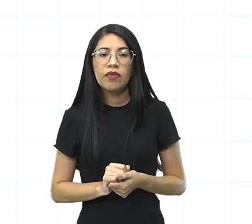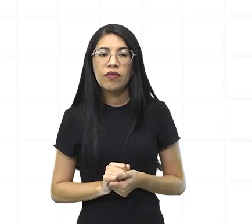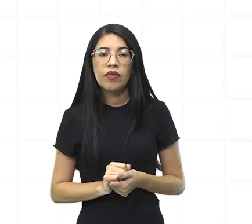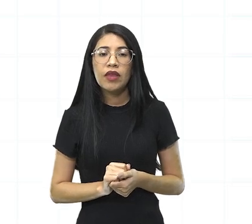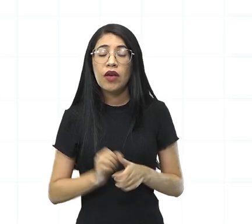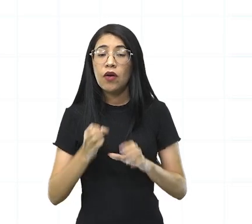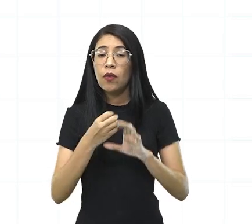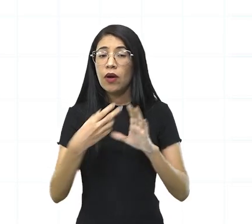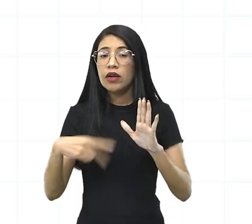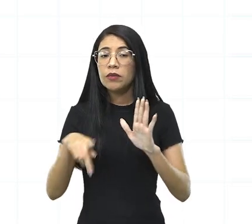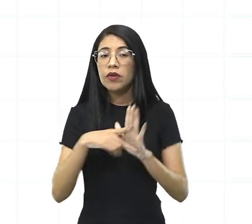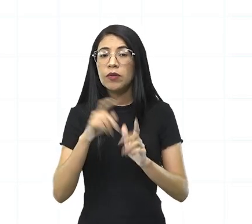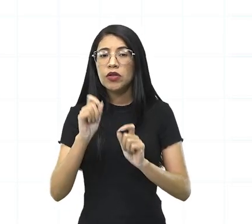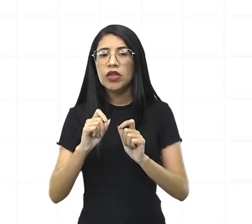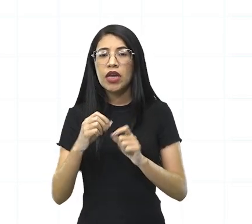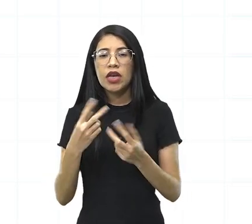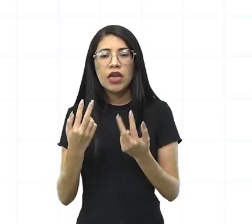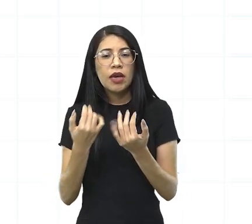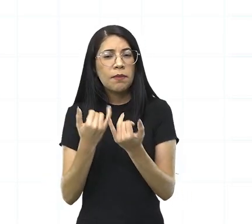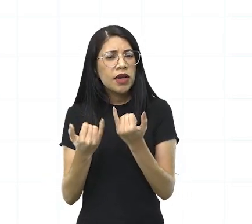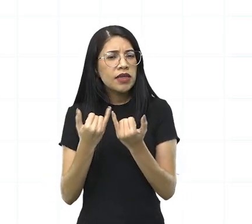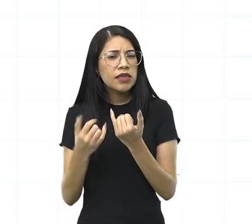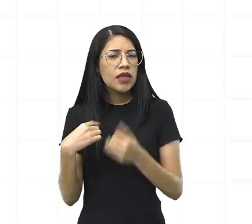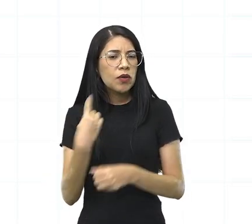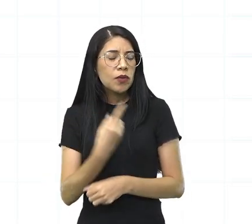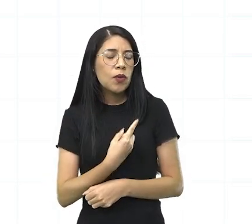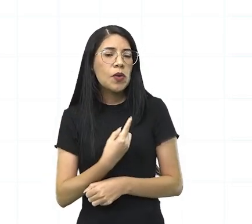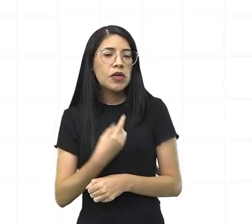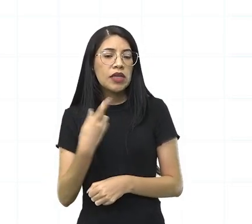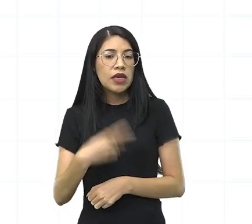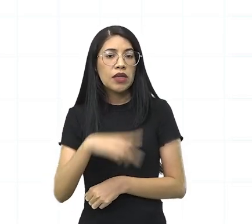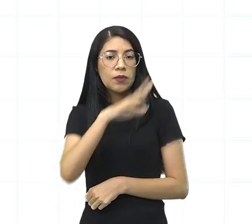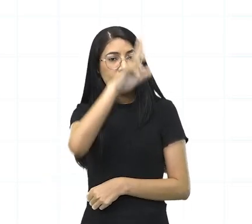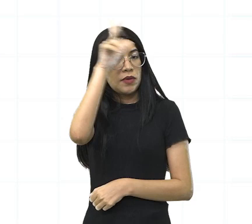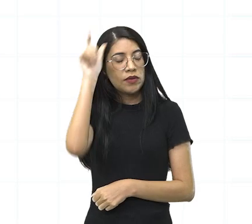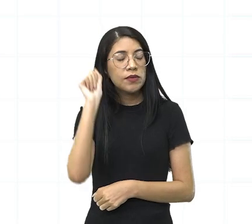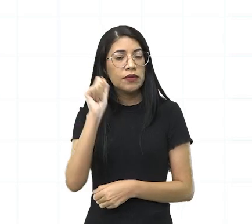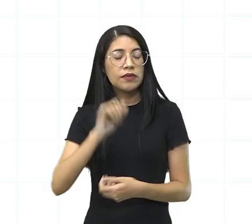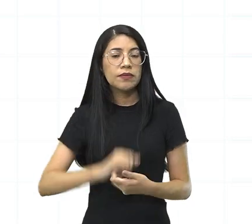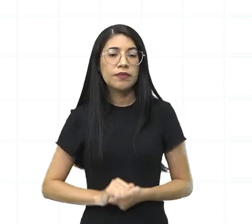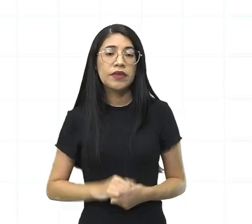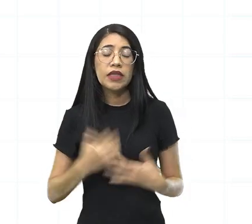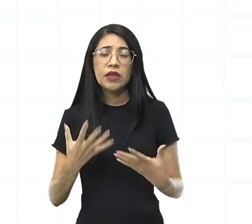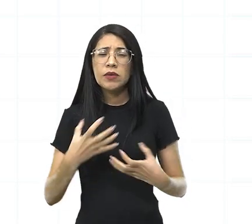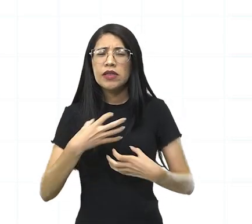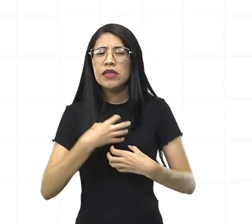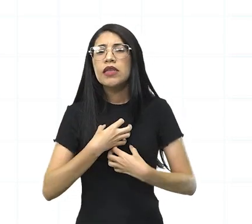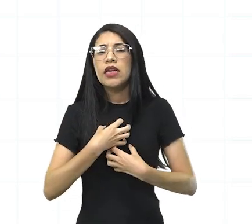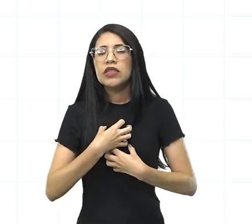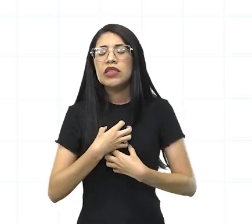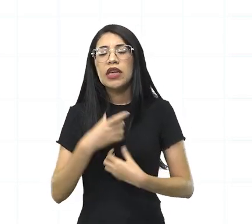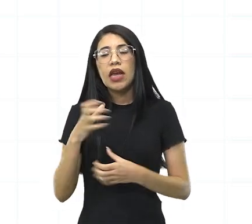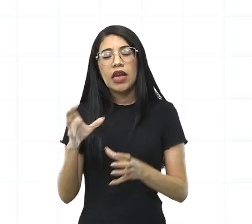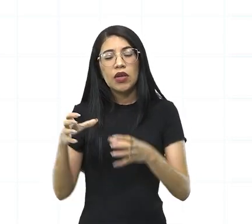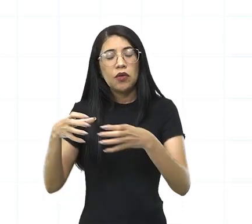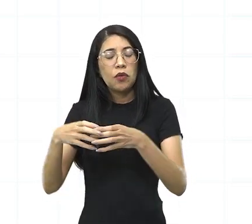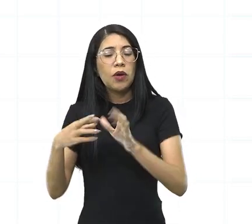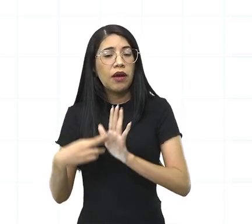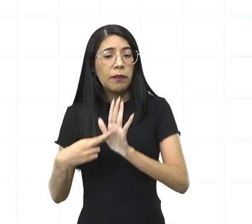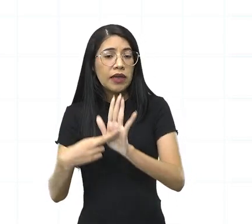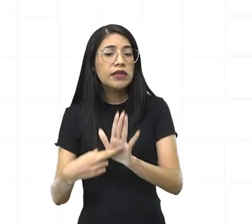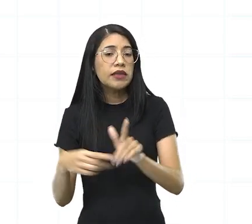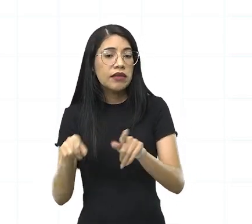com características muito próximas à nossa, né, da nossa região amazônica. Então, você se sente representado naquele momento